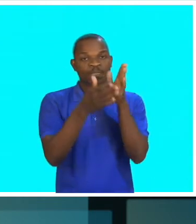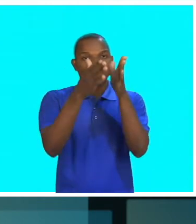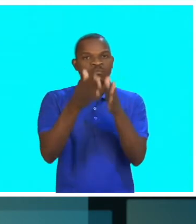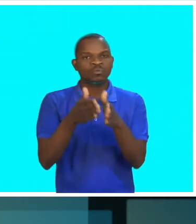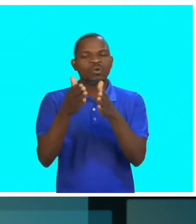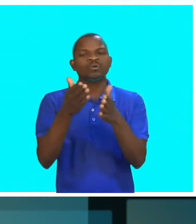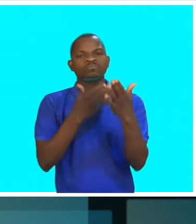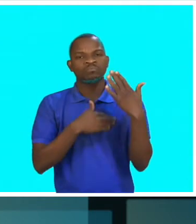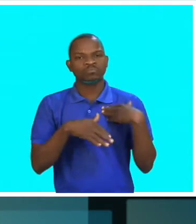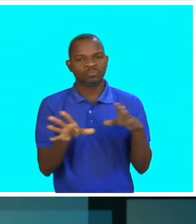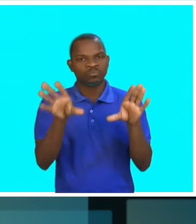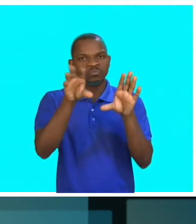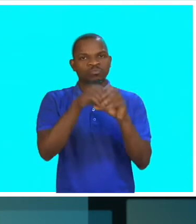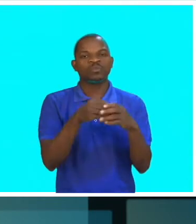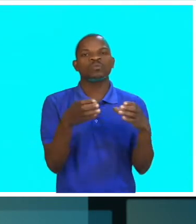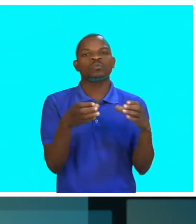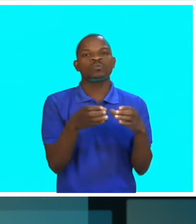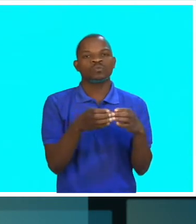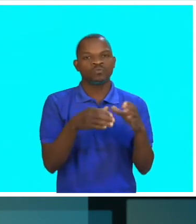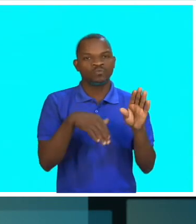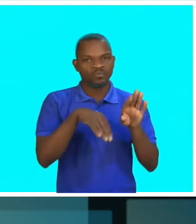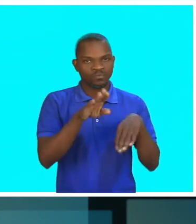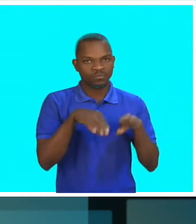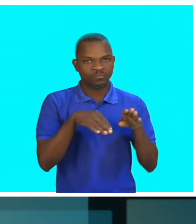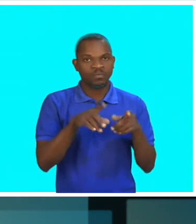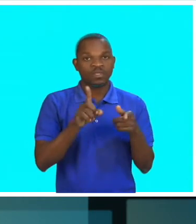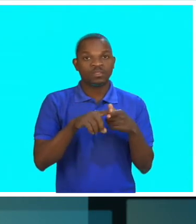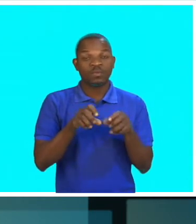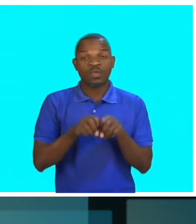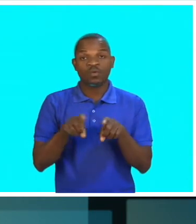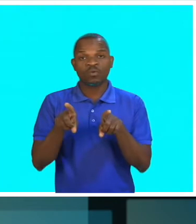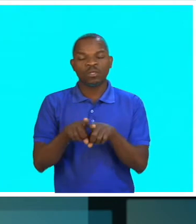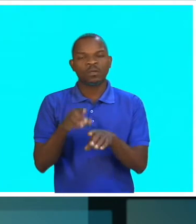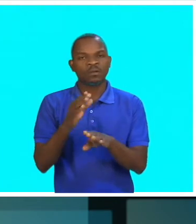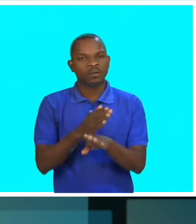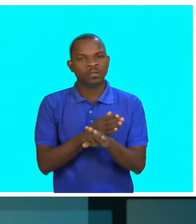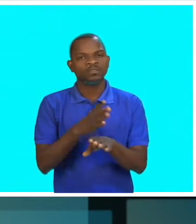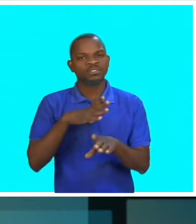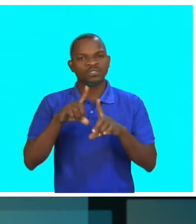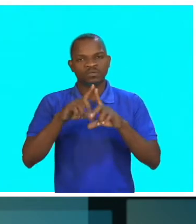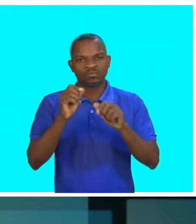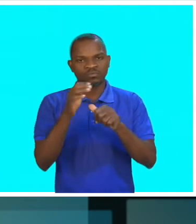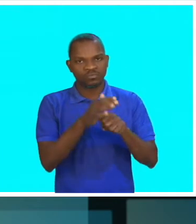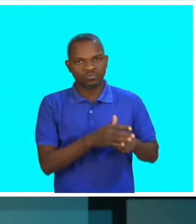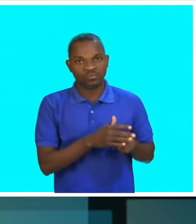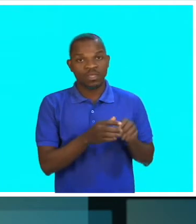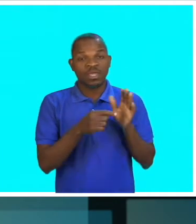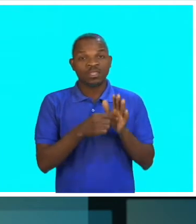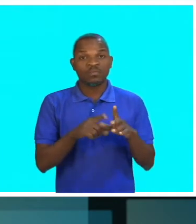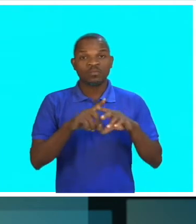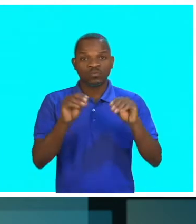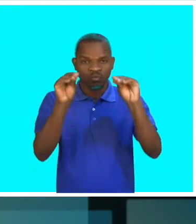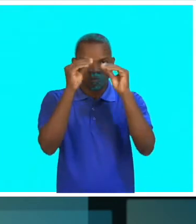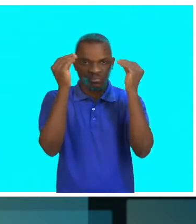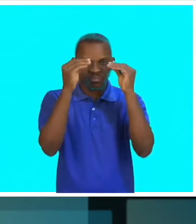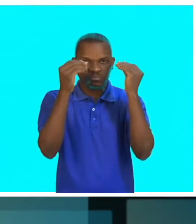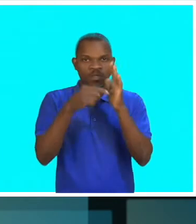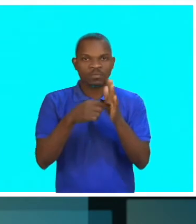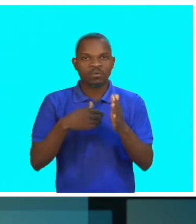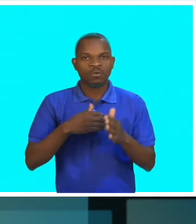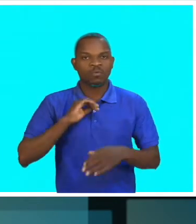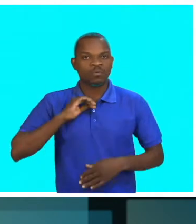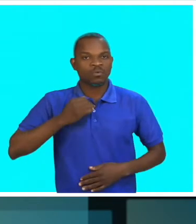tempos a história mudou. As pessoas, de fato, já querem fazer parte do Xixaxa. A nível dos colegas, no início também